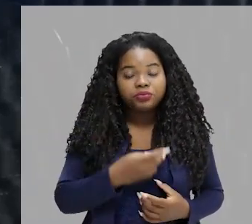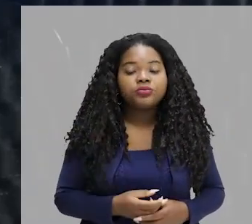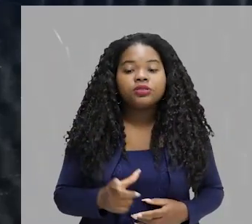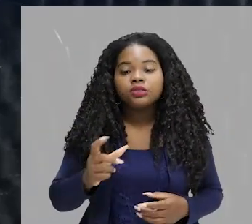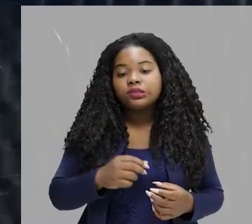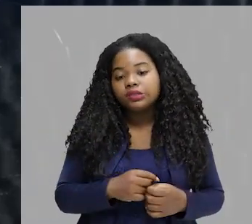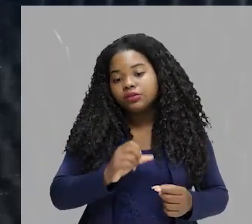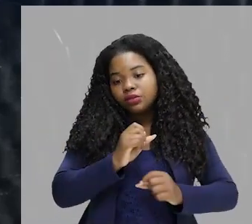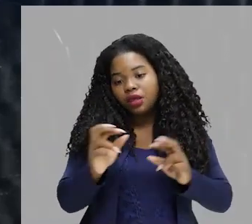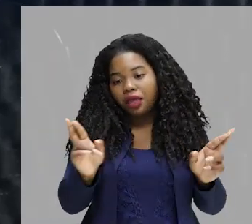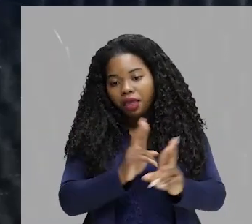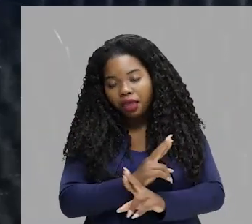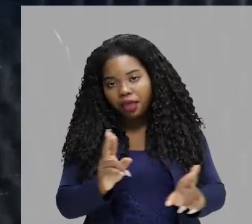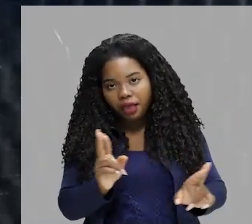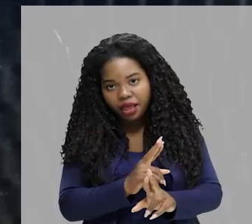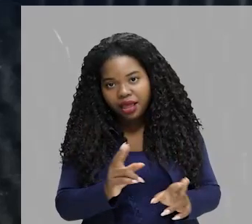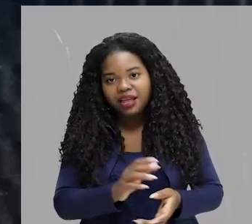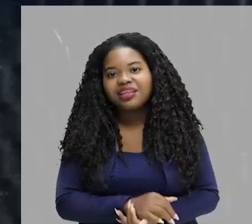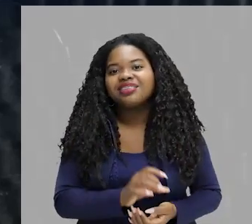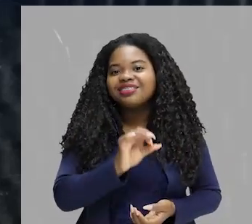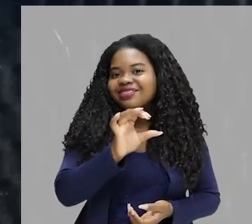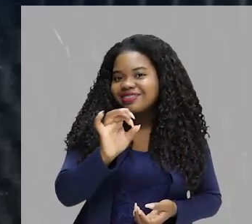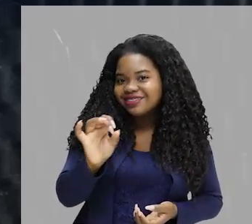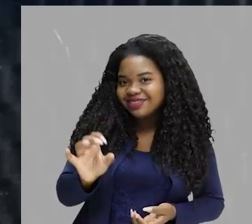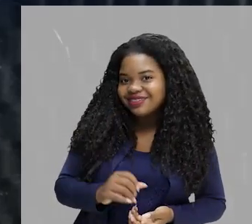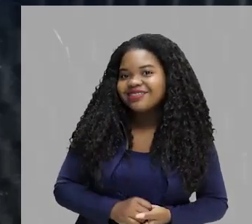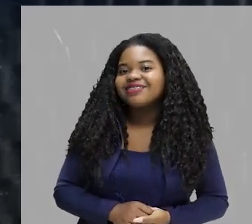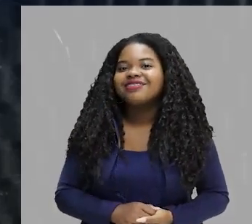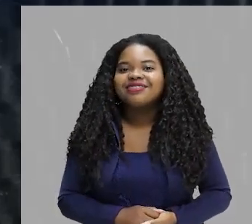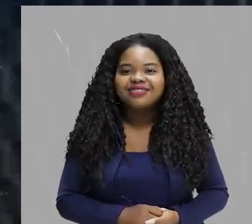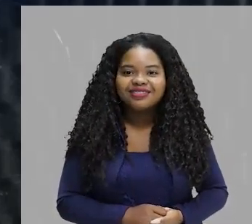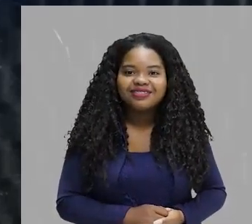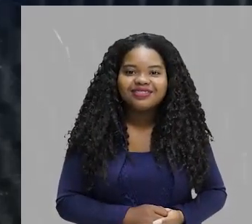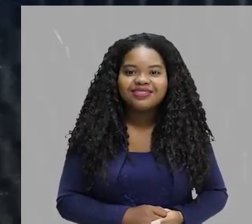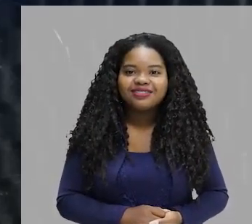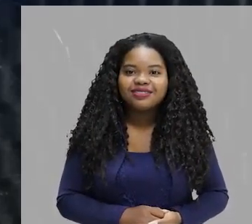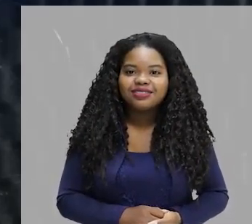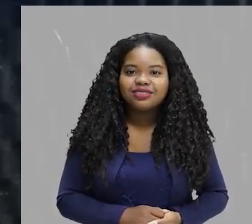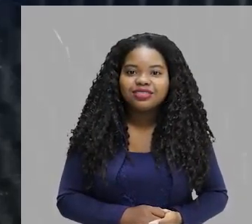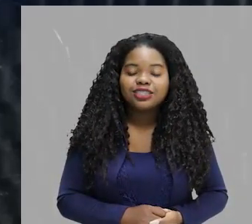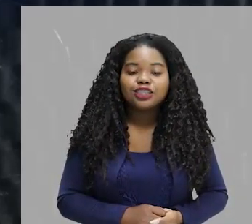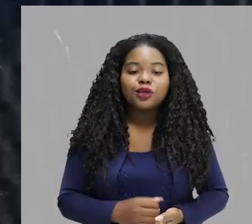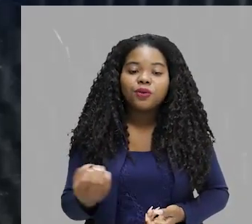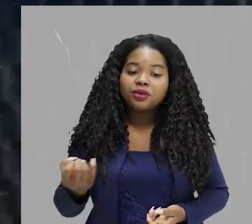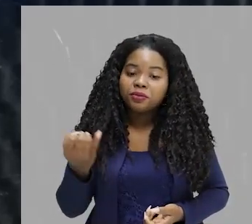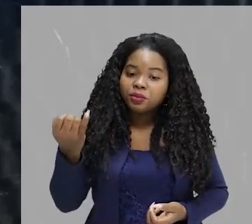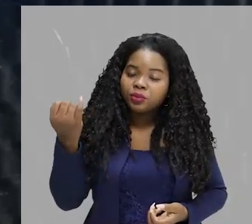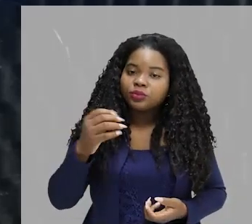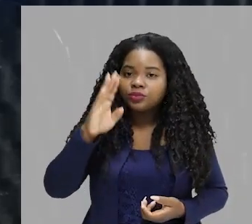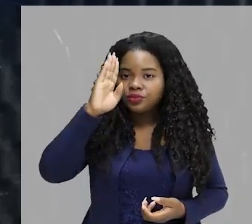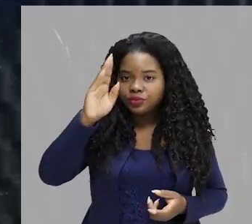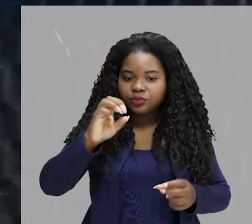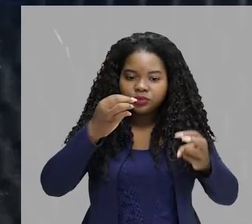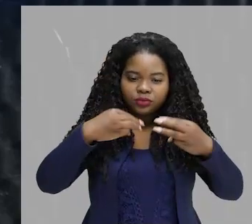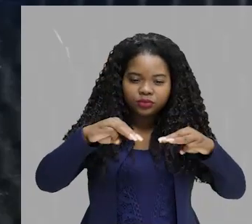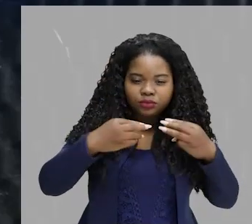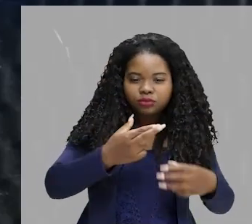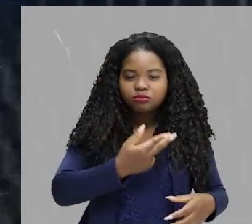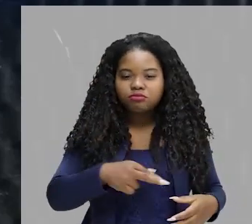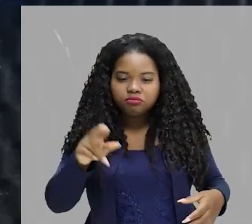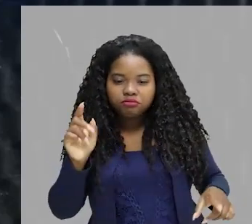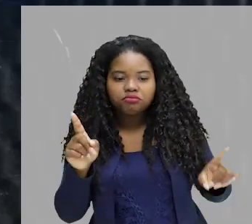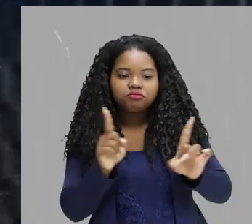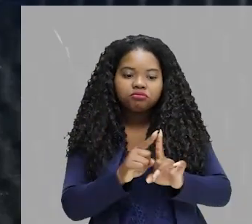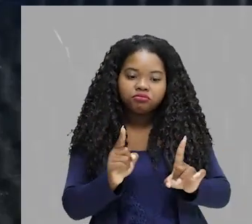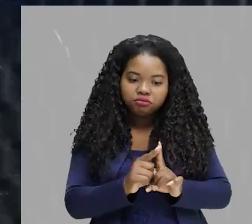isso tem a ver, conta a história um pouco de cada região também, certo? A culinária é um elemento fundamental, a música, a religiosidade também